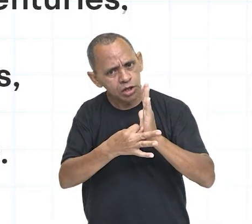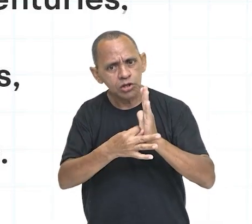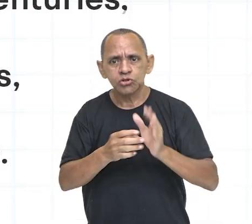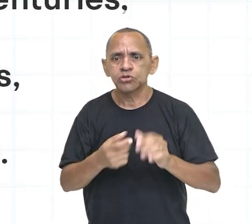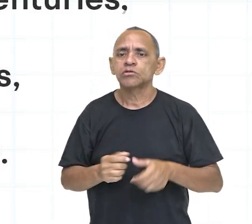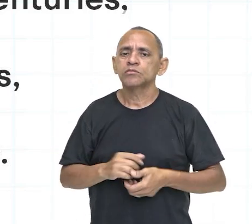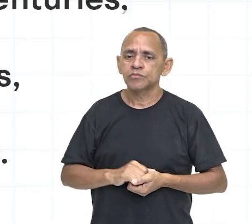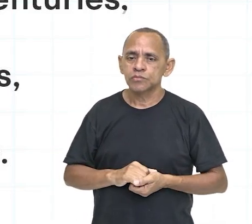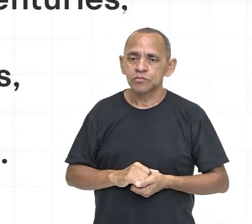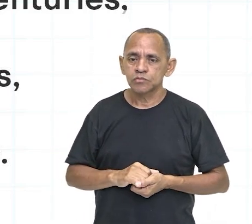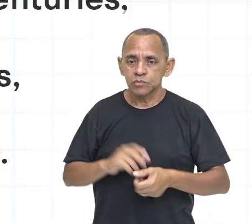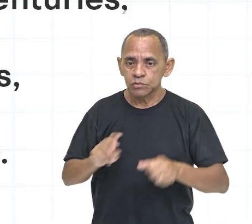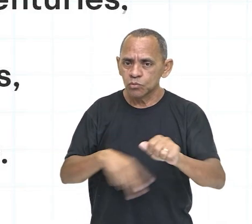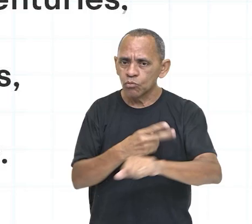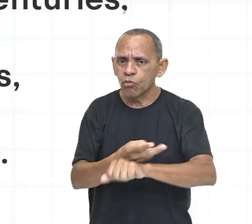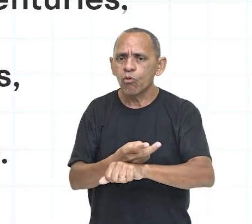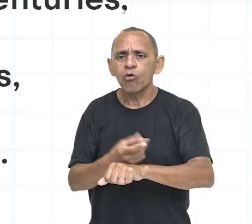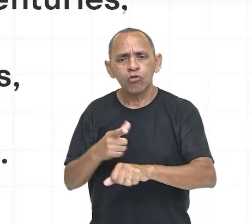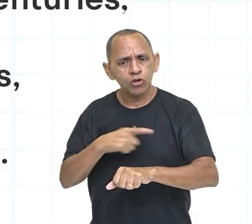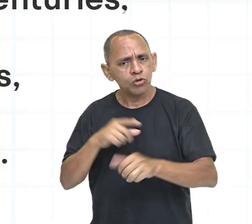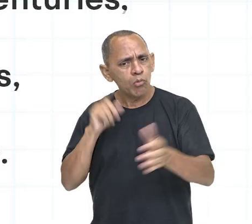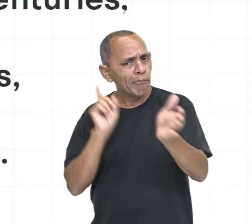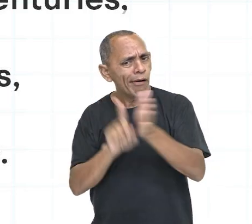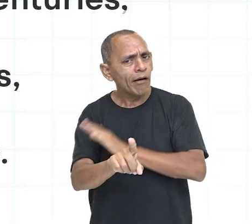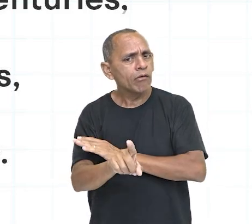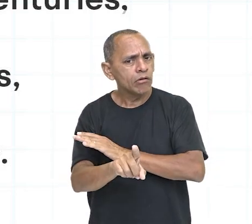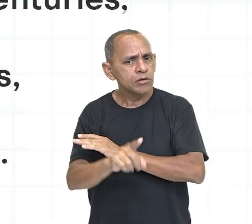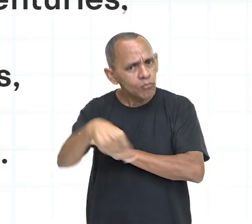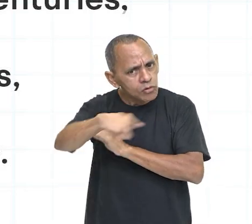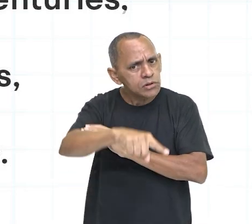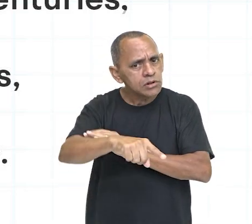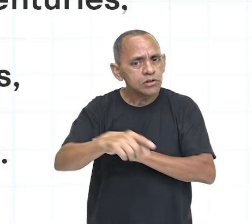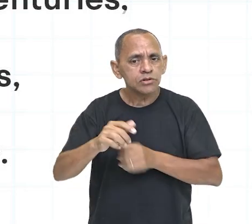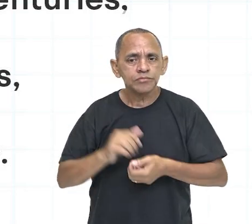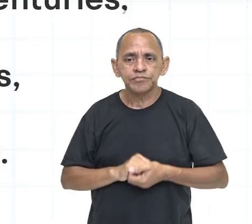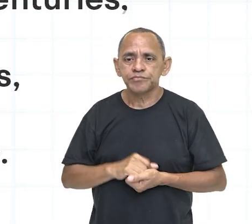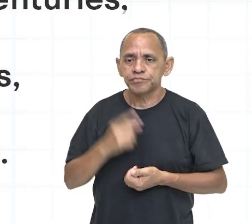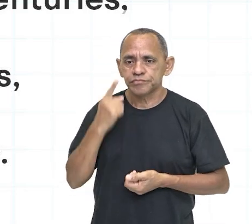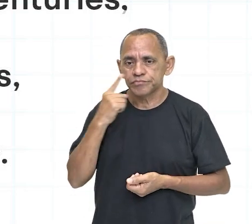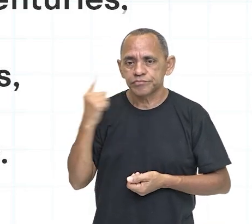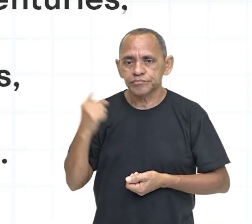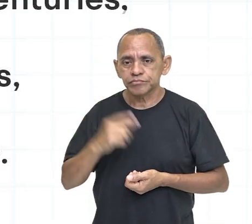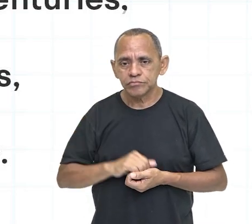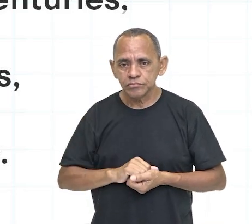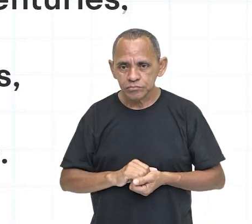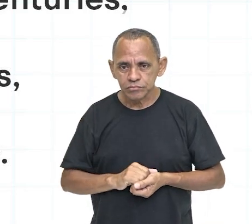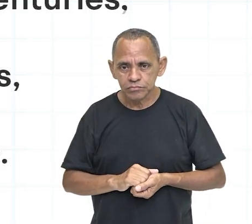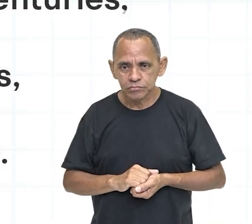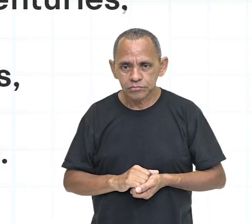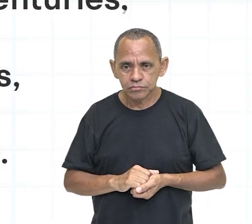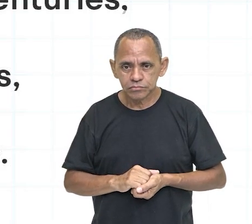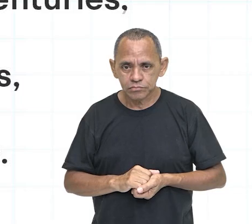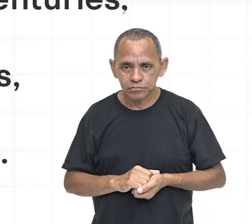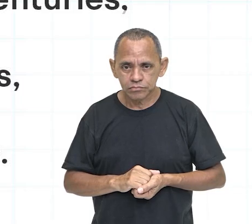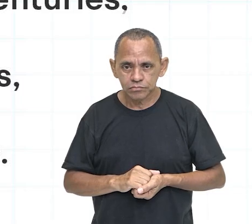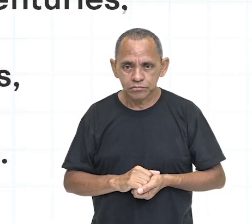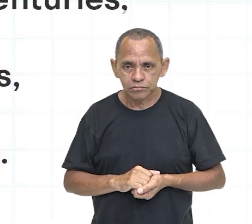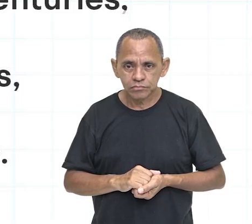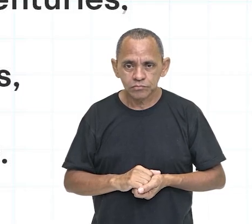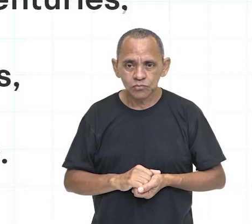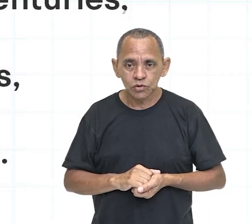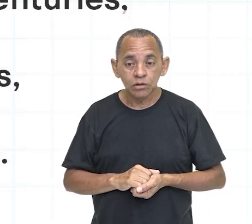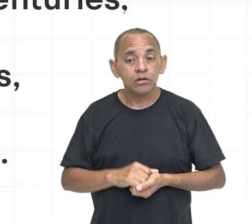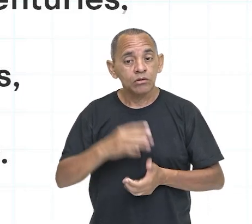e em seguida tem uma pergunta para você. Vamos dar uma olhada, então. Então, The Global Spread of English,